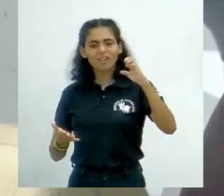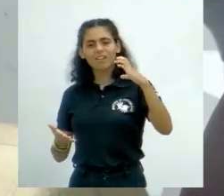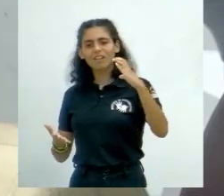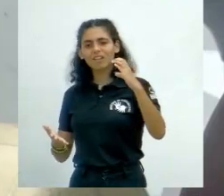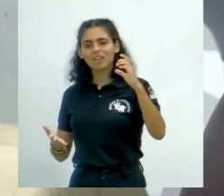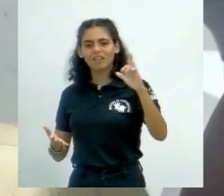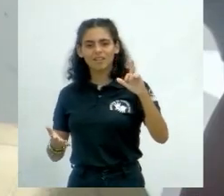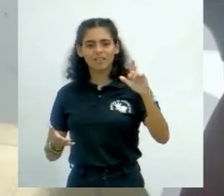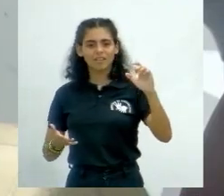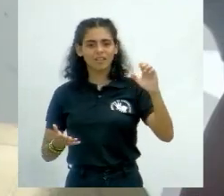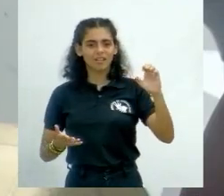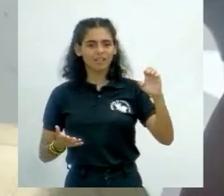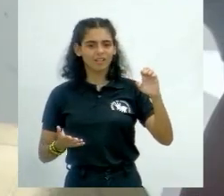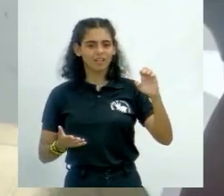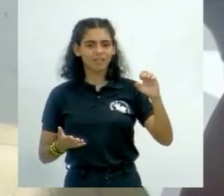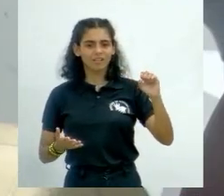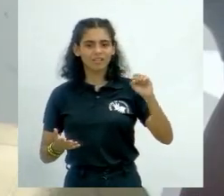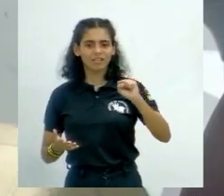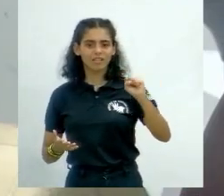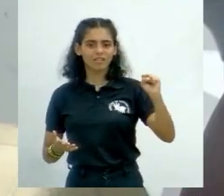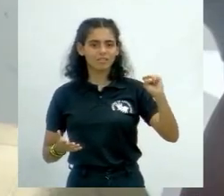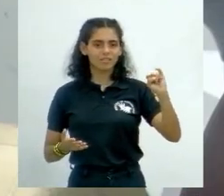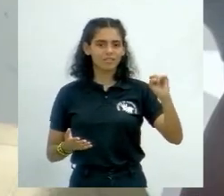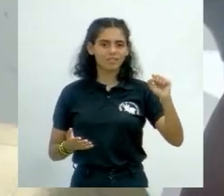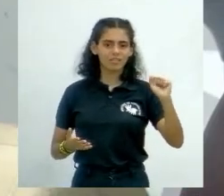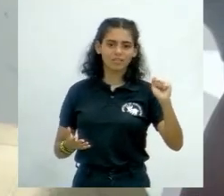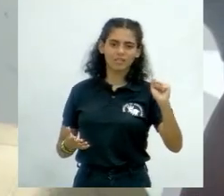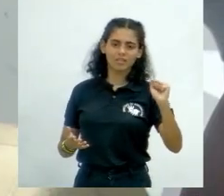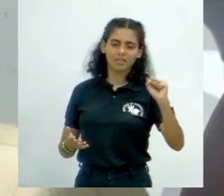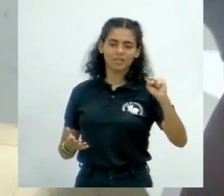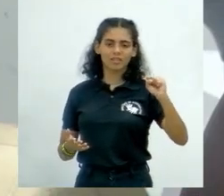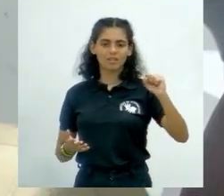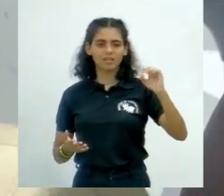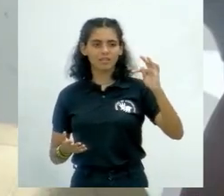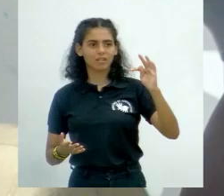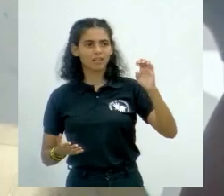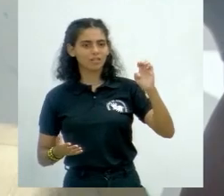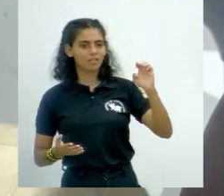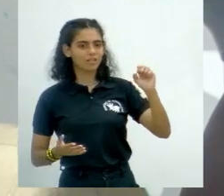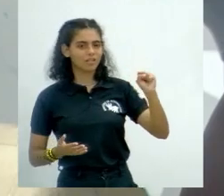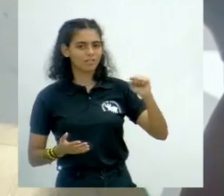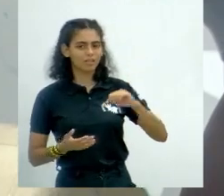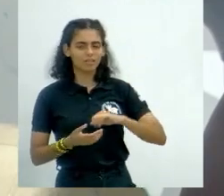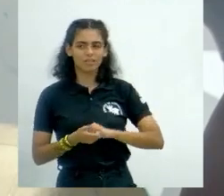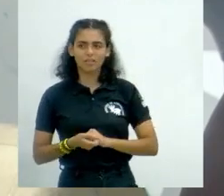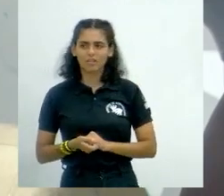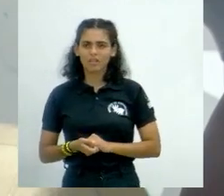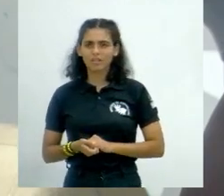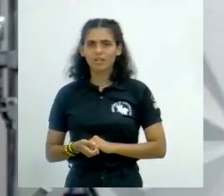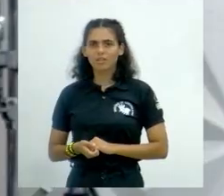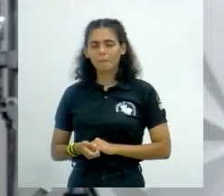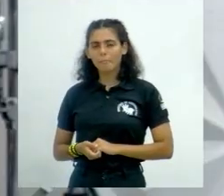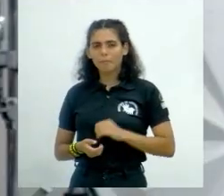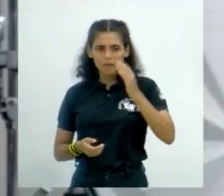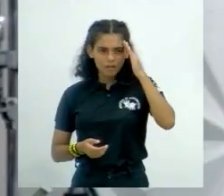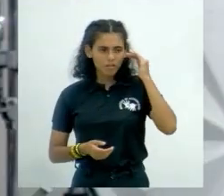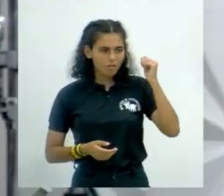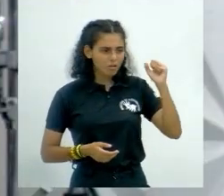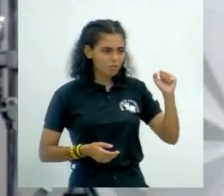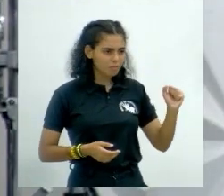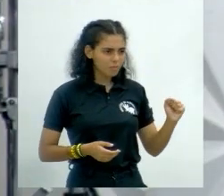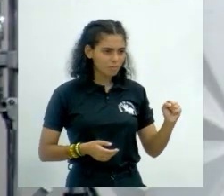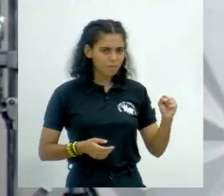para trás e ele começa a reconhecer as consequências de ter caminhado por uma sabedoria